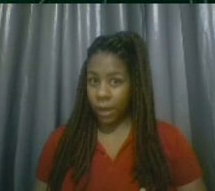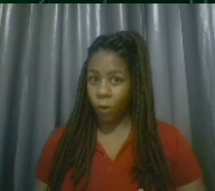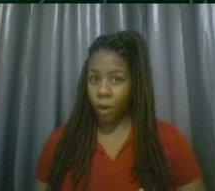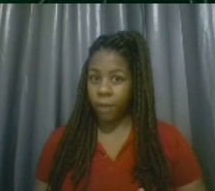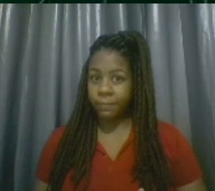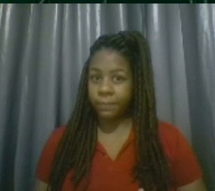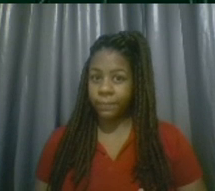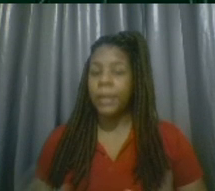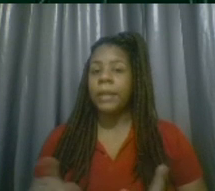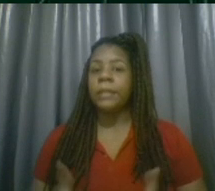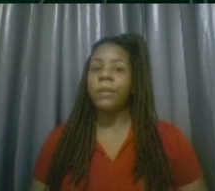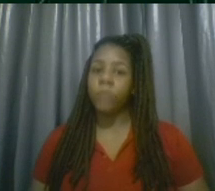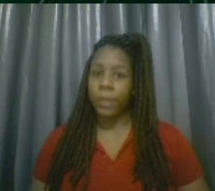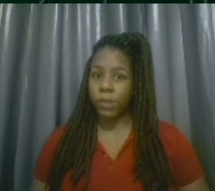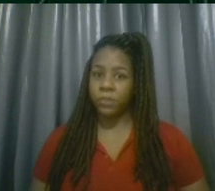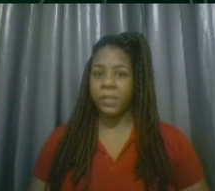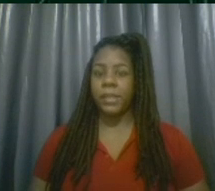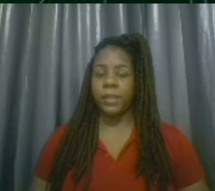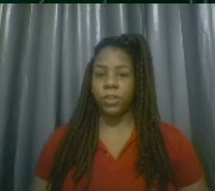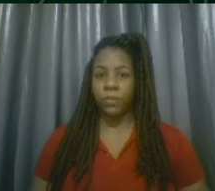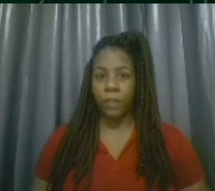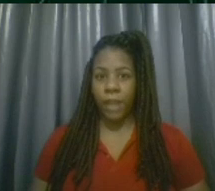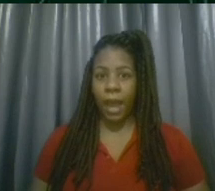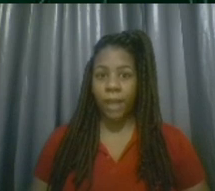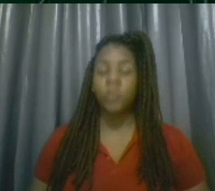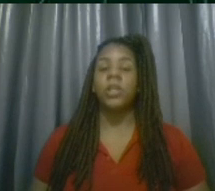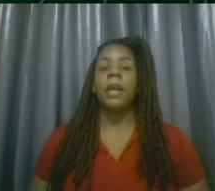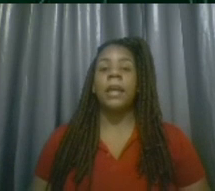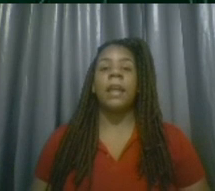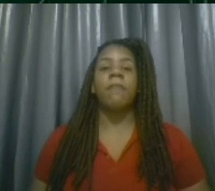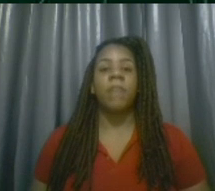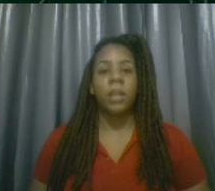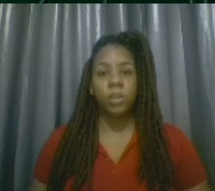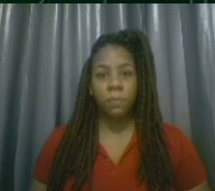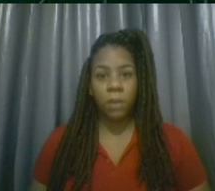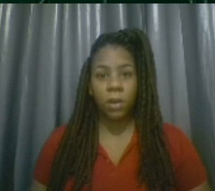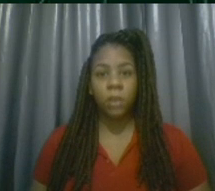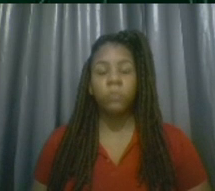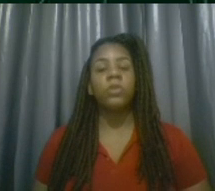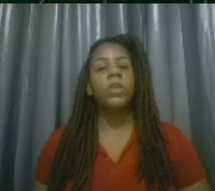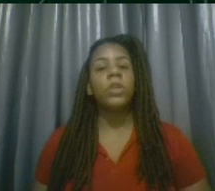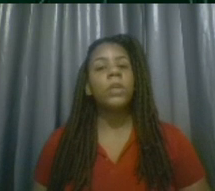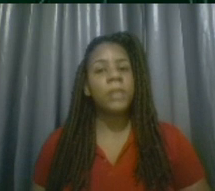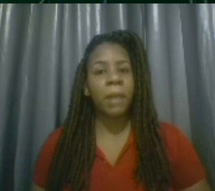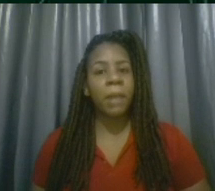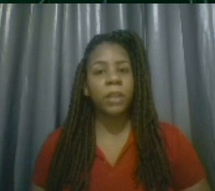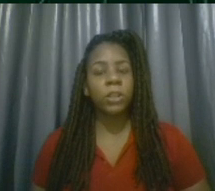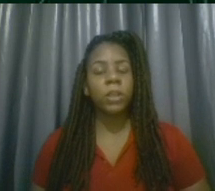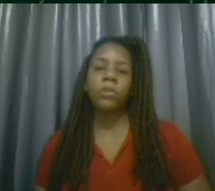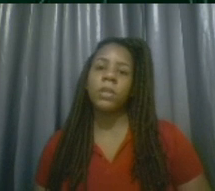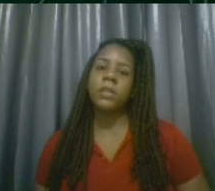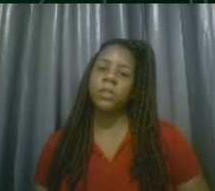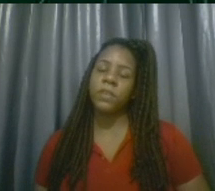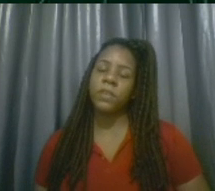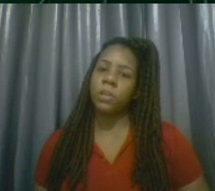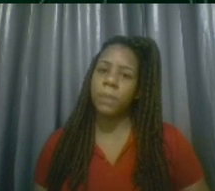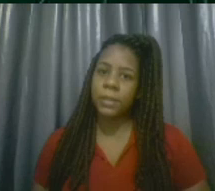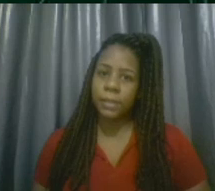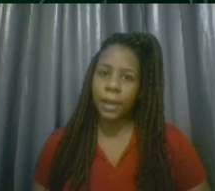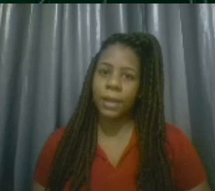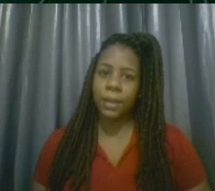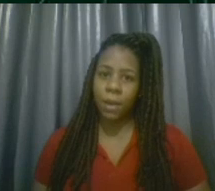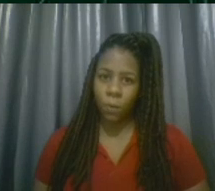claro agora? Não esqueçam de fazer as atividades, lavem as mãos e usem máscaras todas as vezes